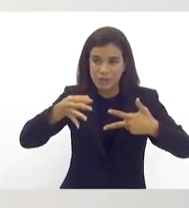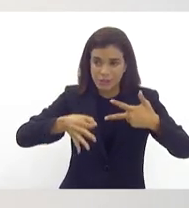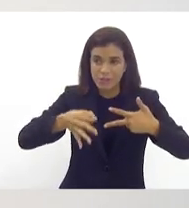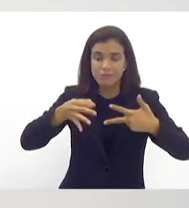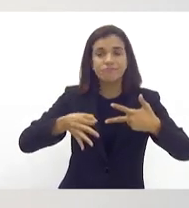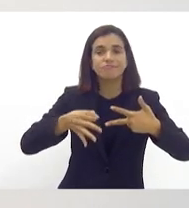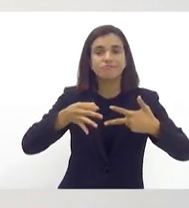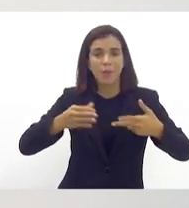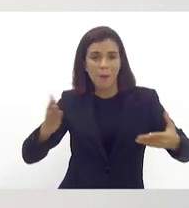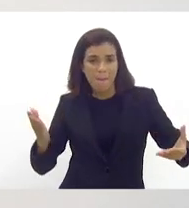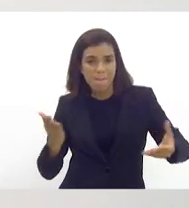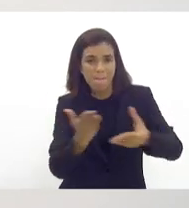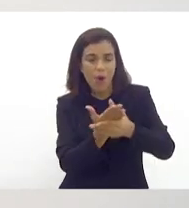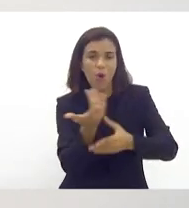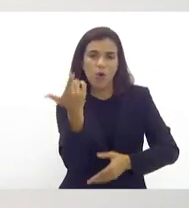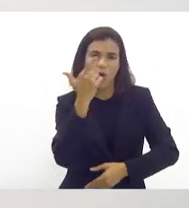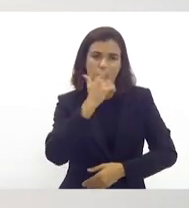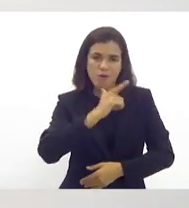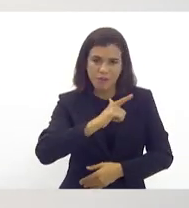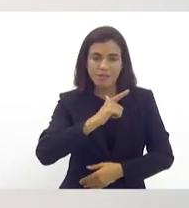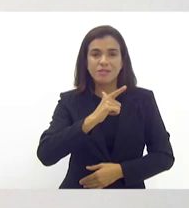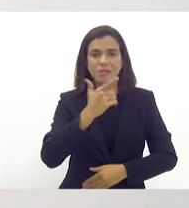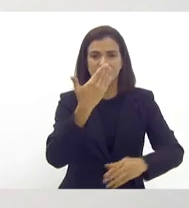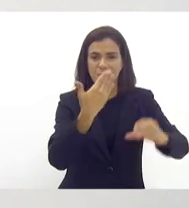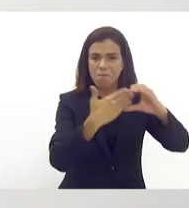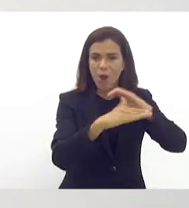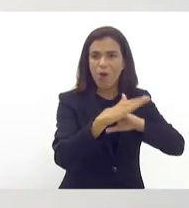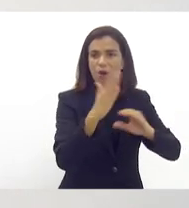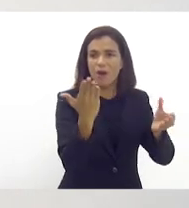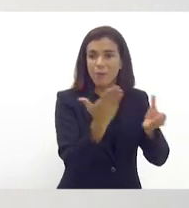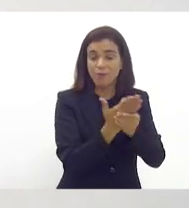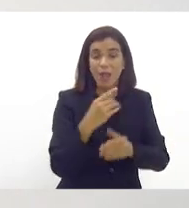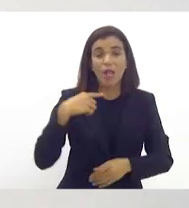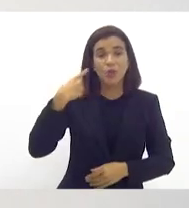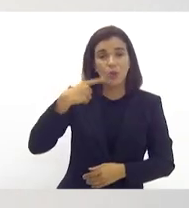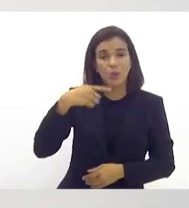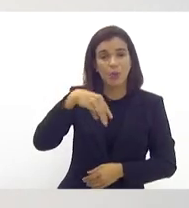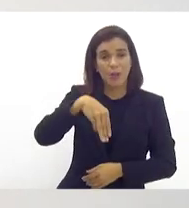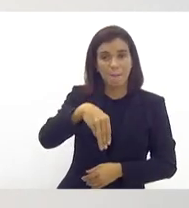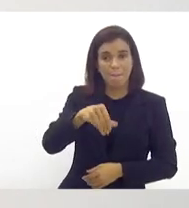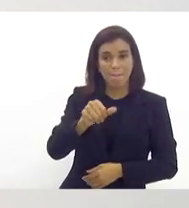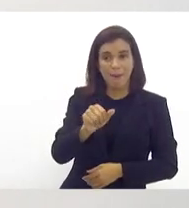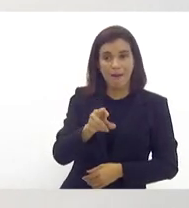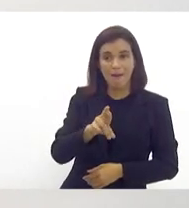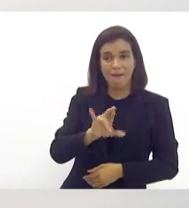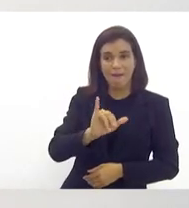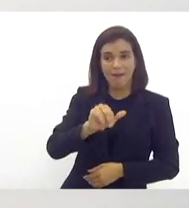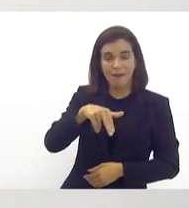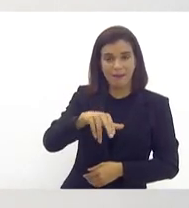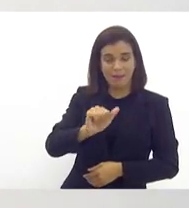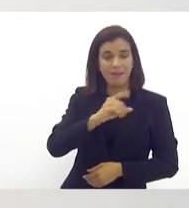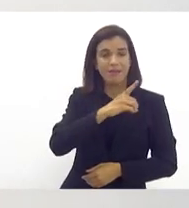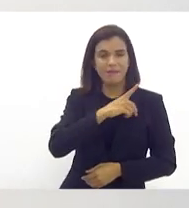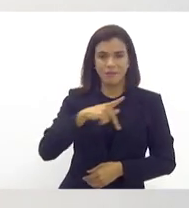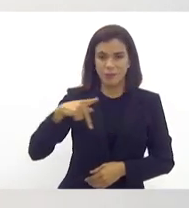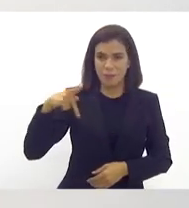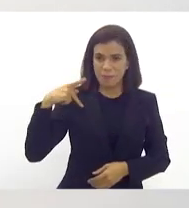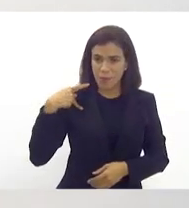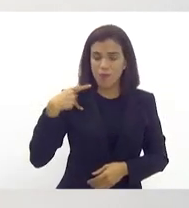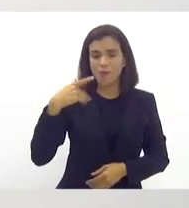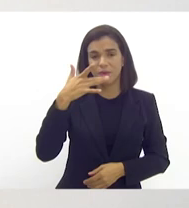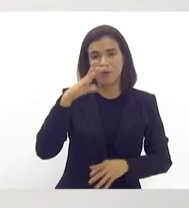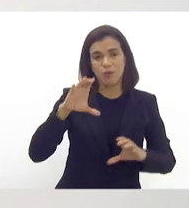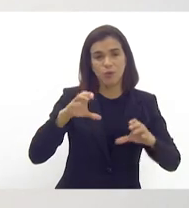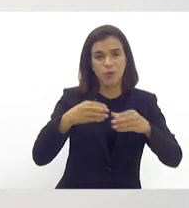ajuizou no dia seguinte conseguimos despachar com a juíza a dout Marina aqui foi junto a Marina Lopes defensora pública coordenadora da pessoa